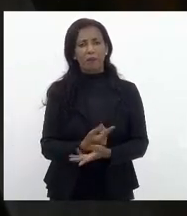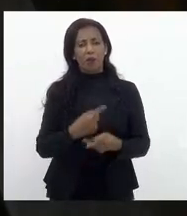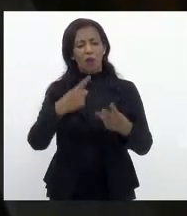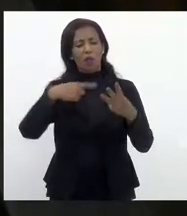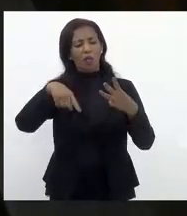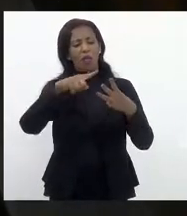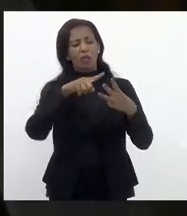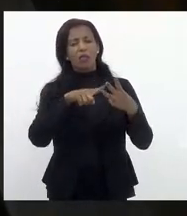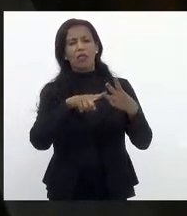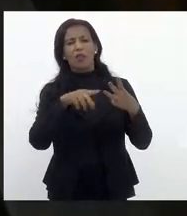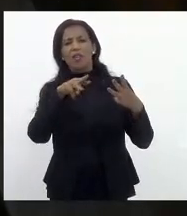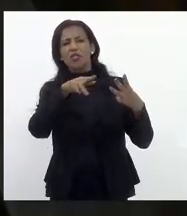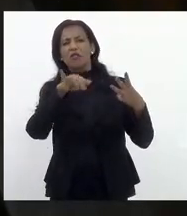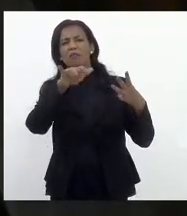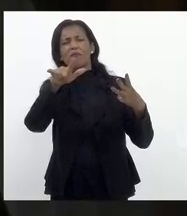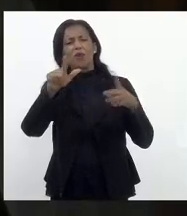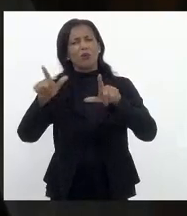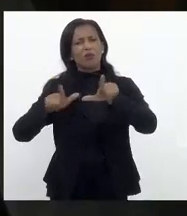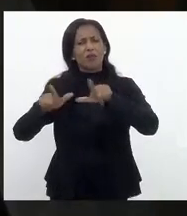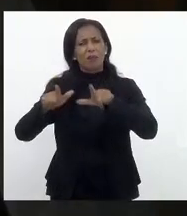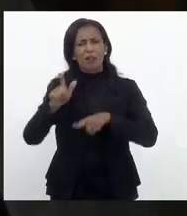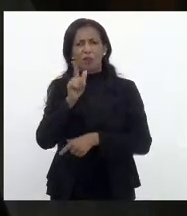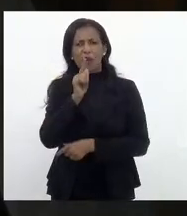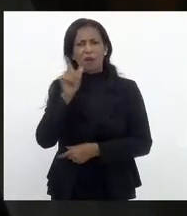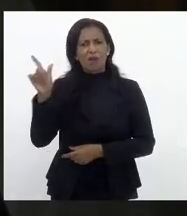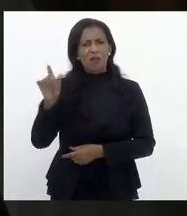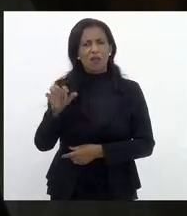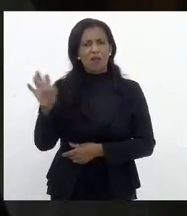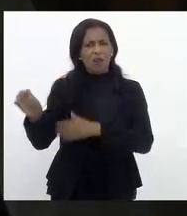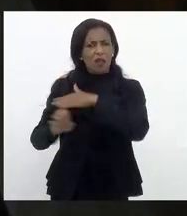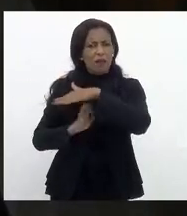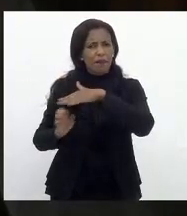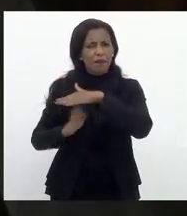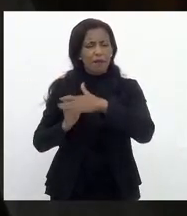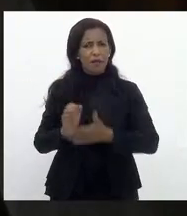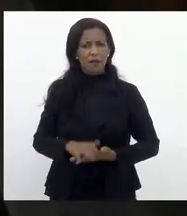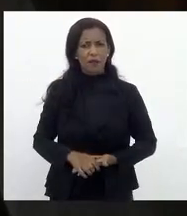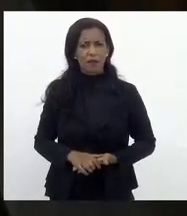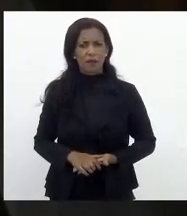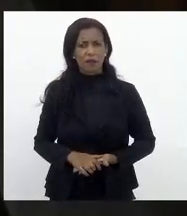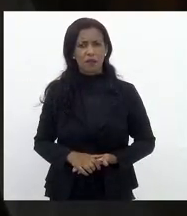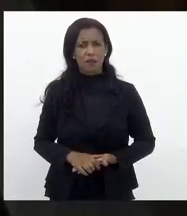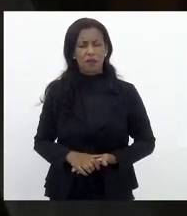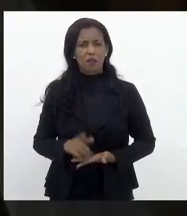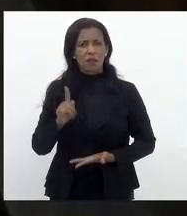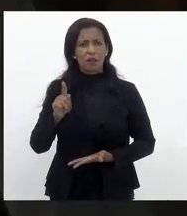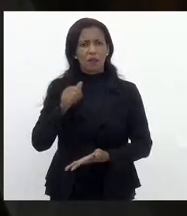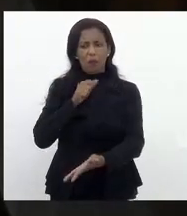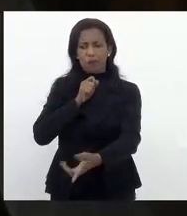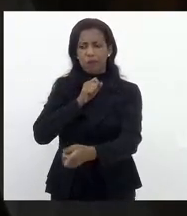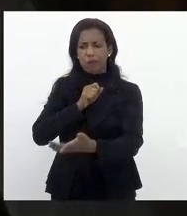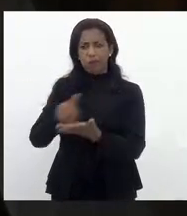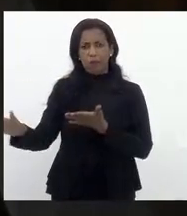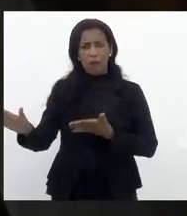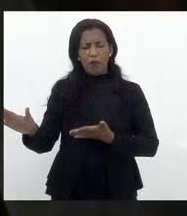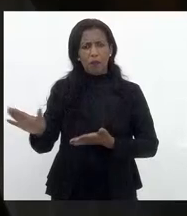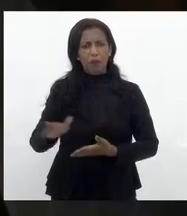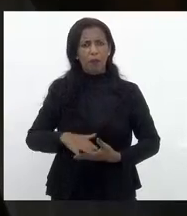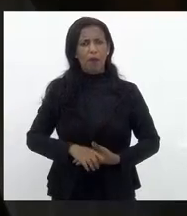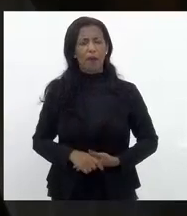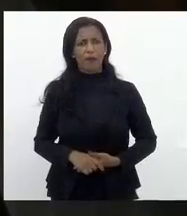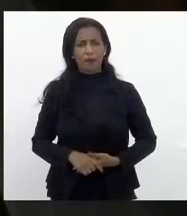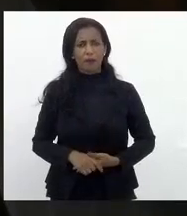constrange mil trabalhadores da Cedae que serão postos no olho da